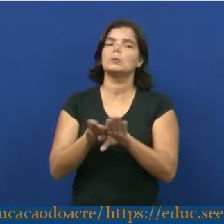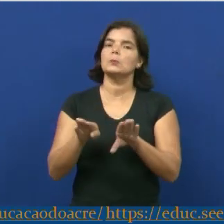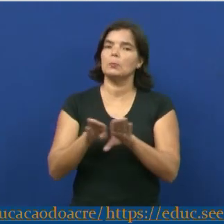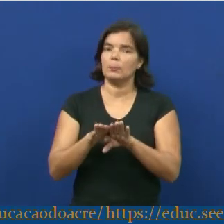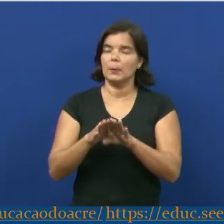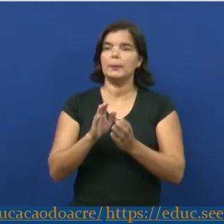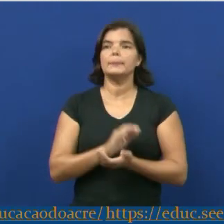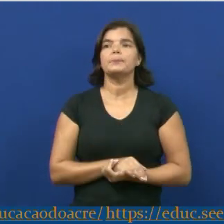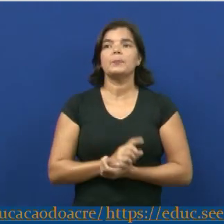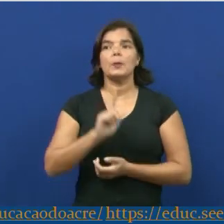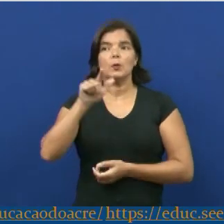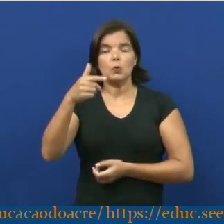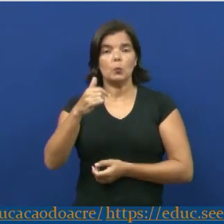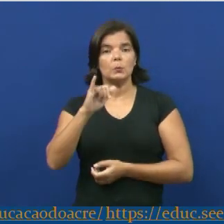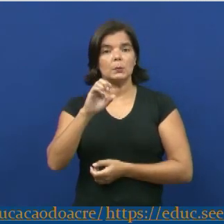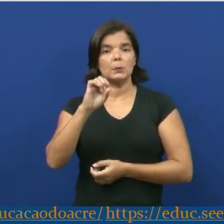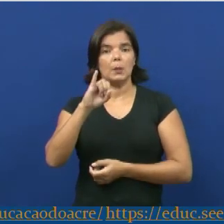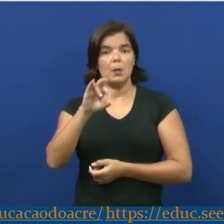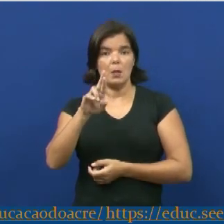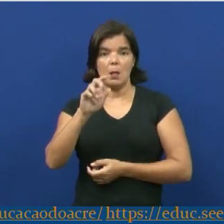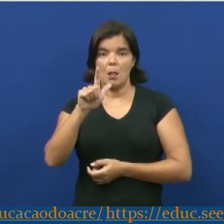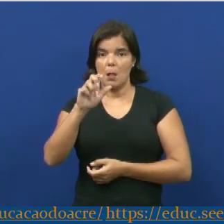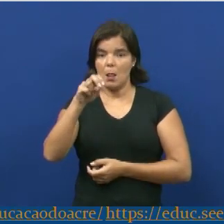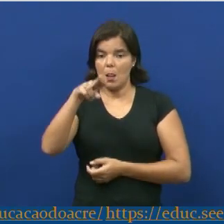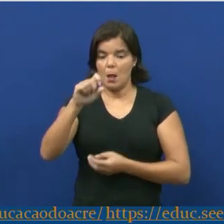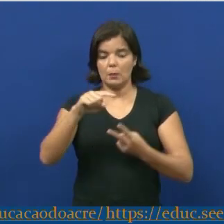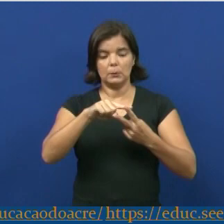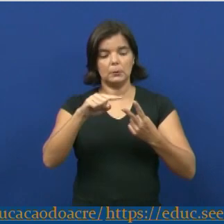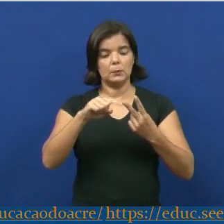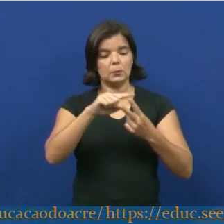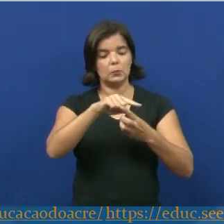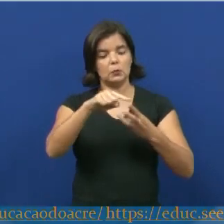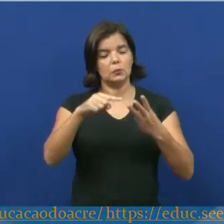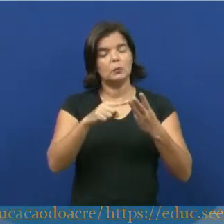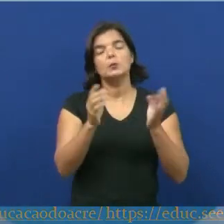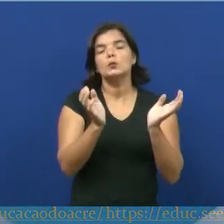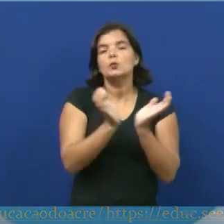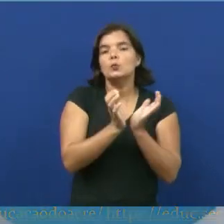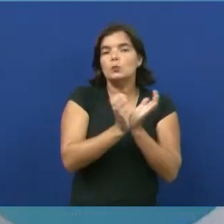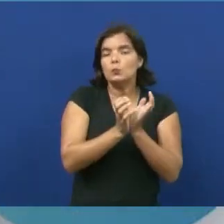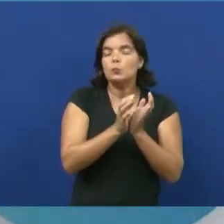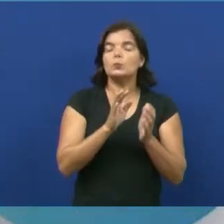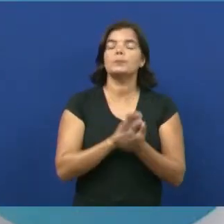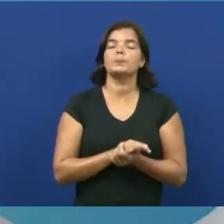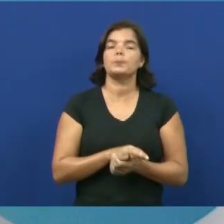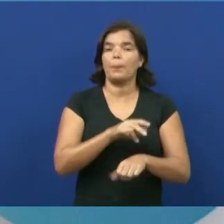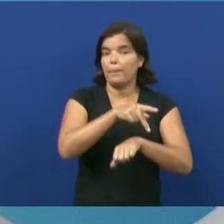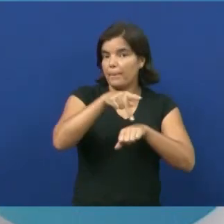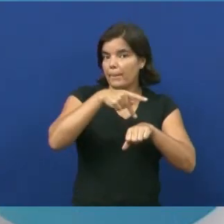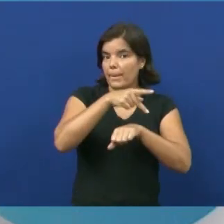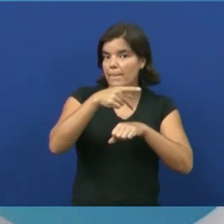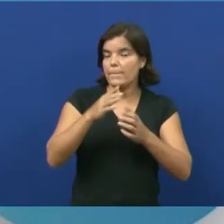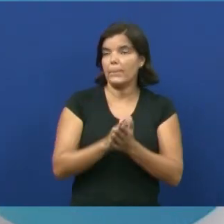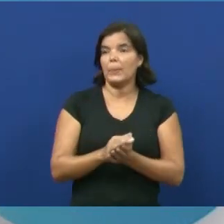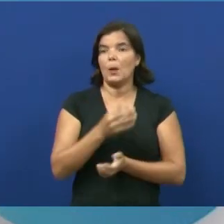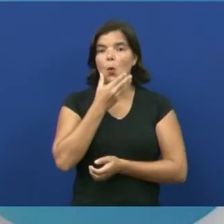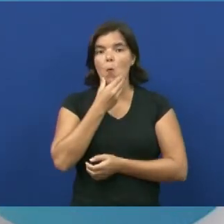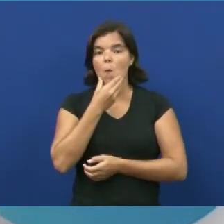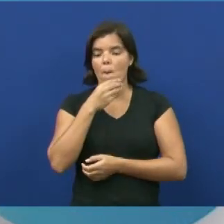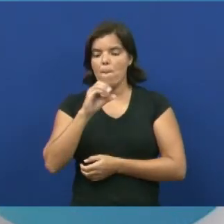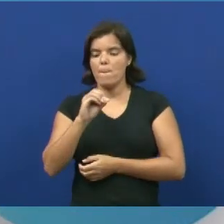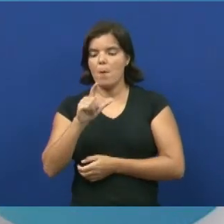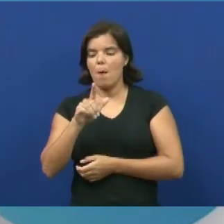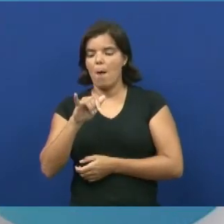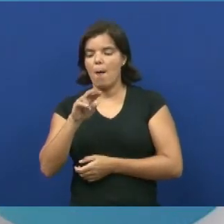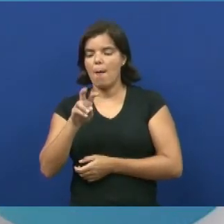da Escócia e Irlanda. Para quem não lembra, esses três países estão juntos ali na ilha, O Oliver Cromwell, ele vai